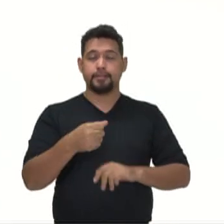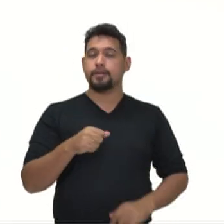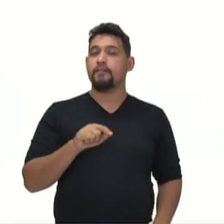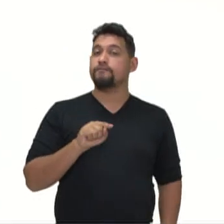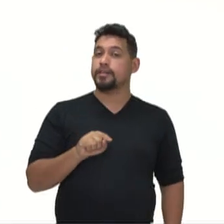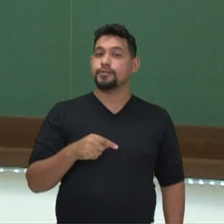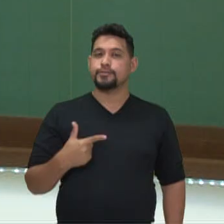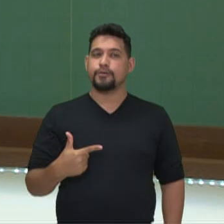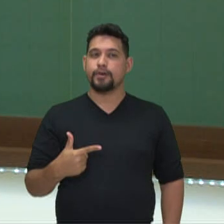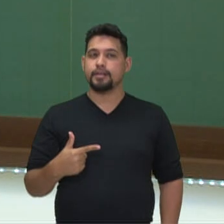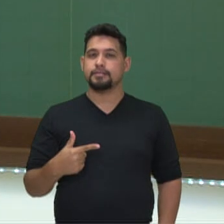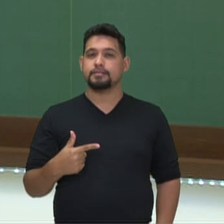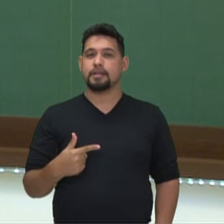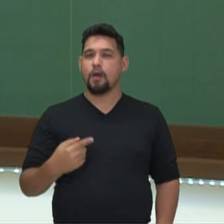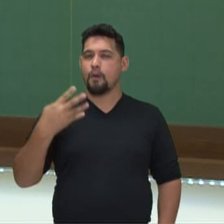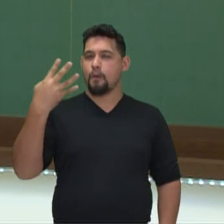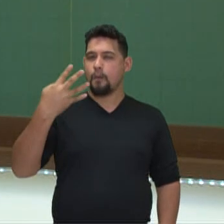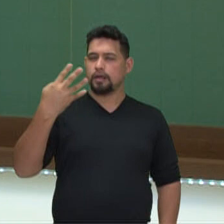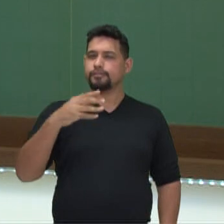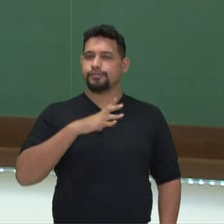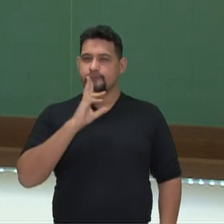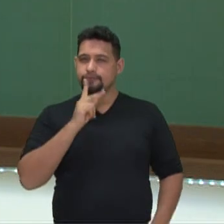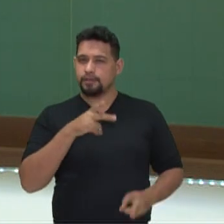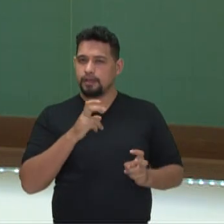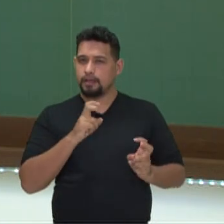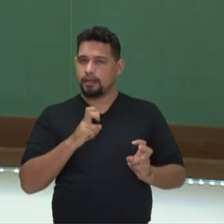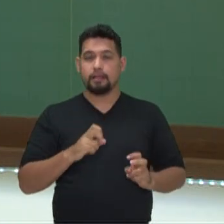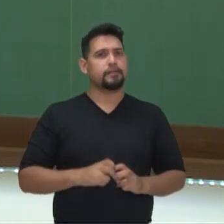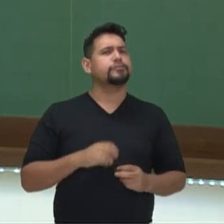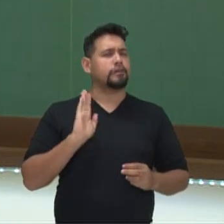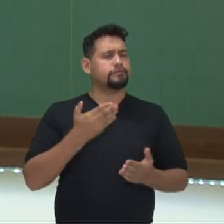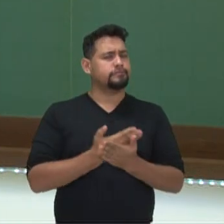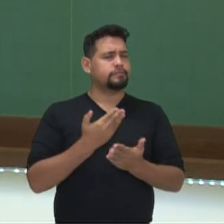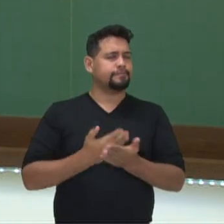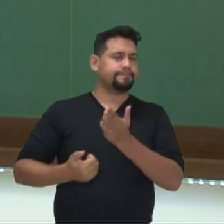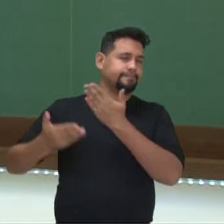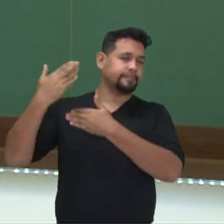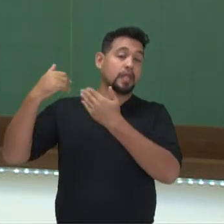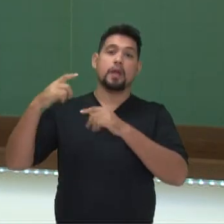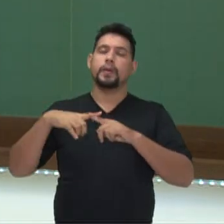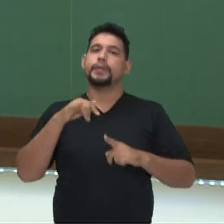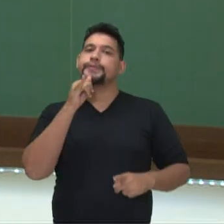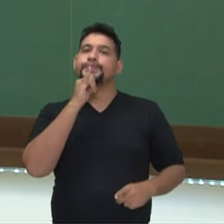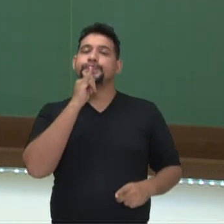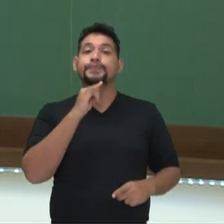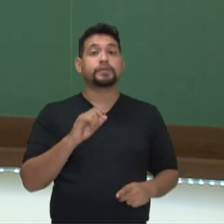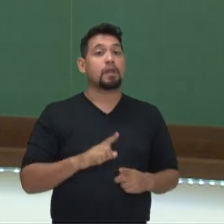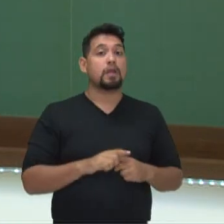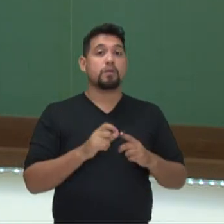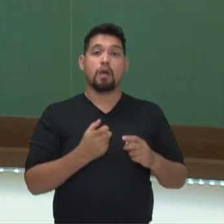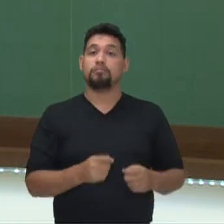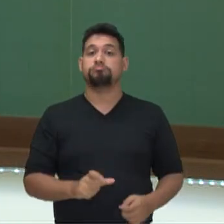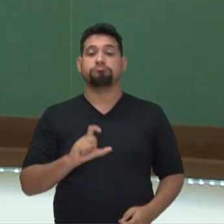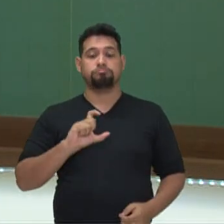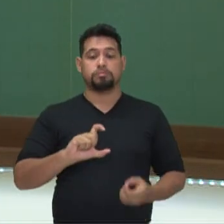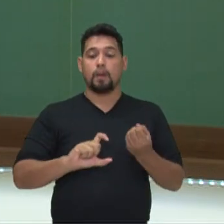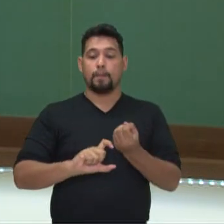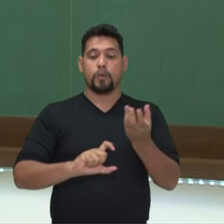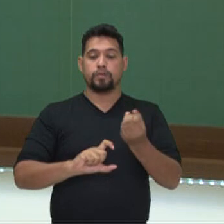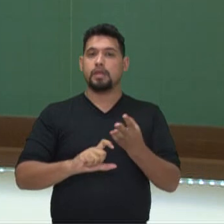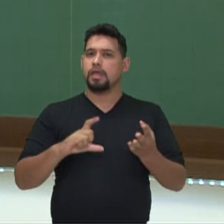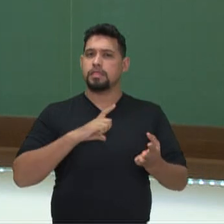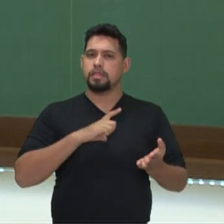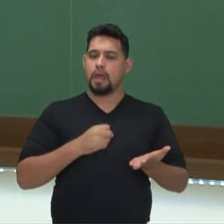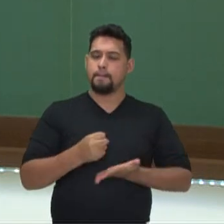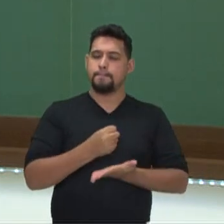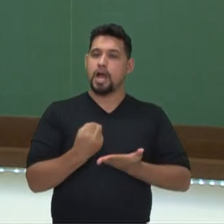potência? Então, já falamos isso em aulas anteriores. Quando as potências possuem a mesma base